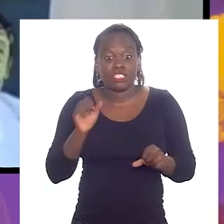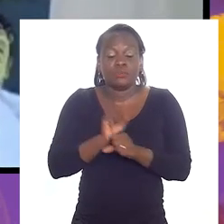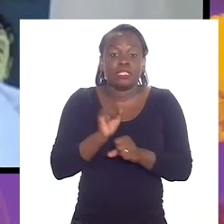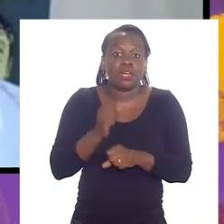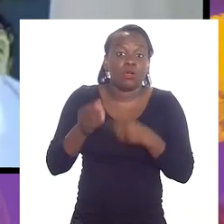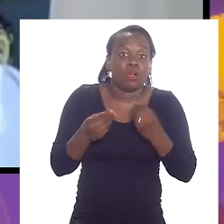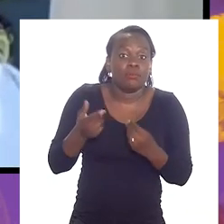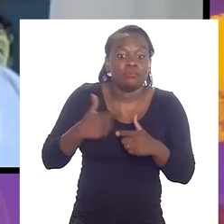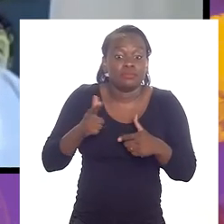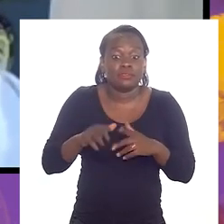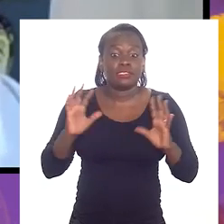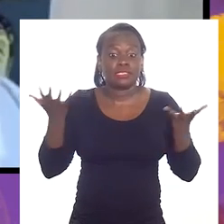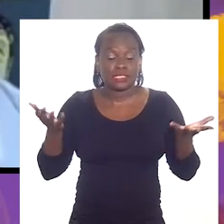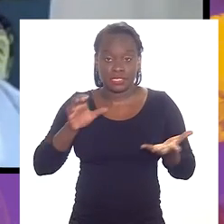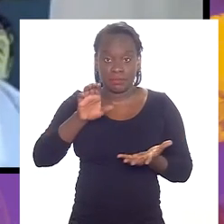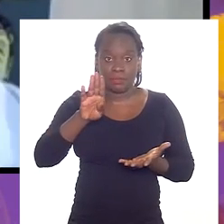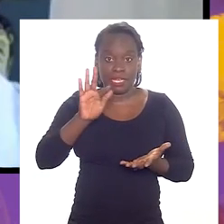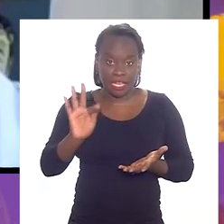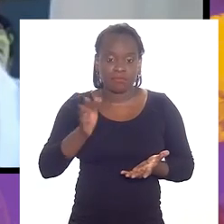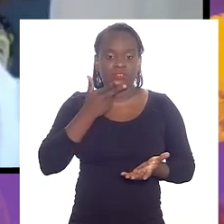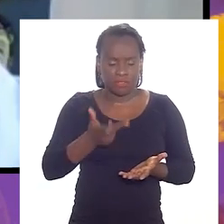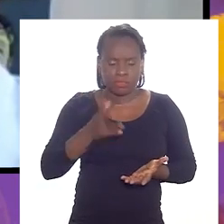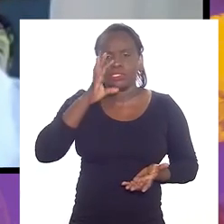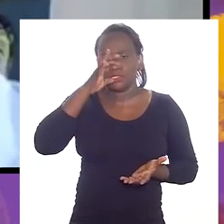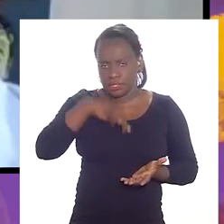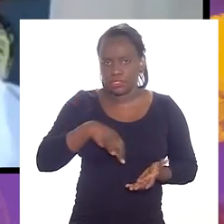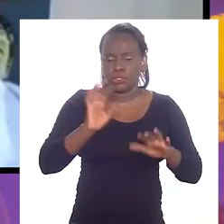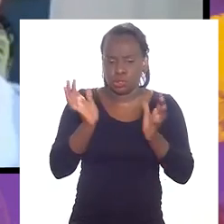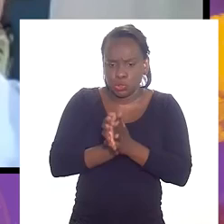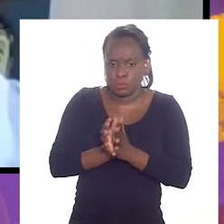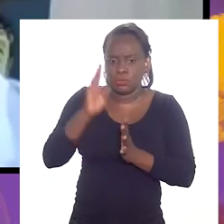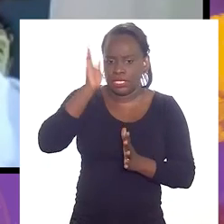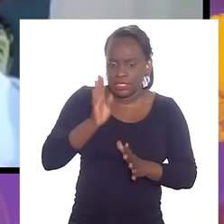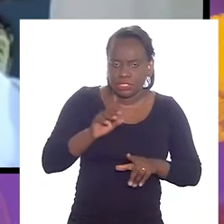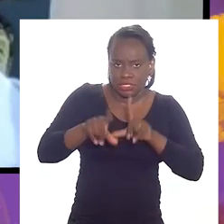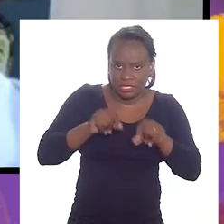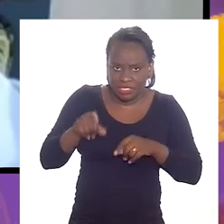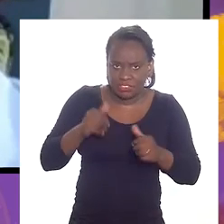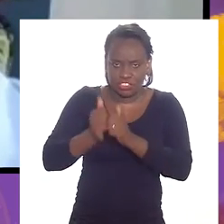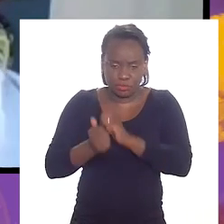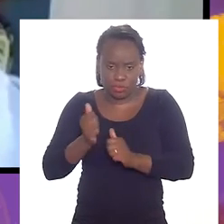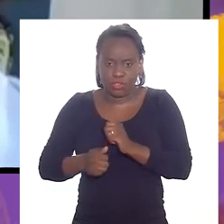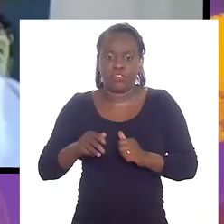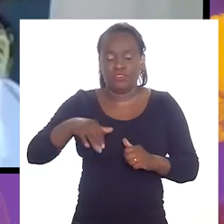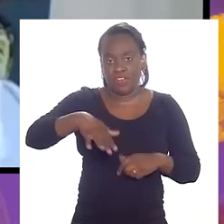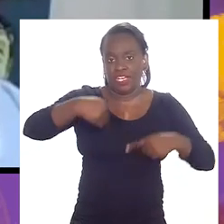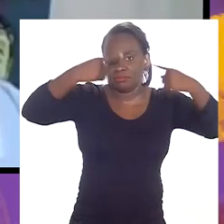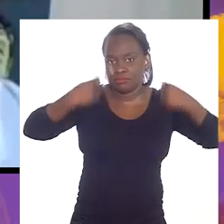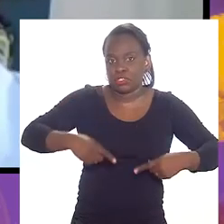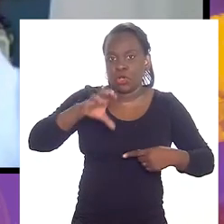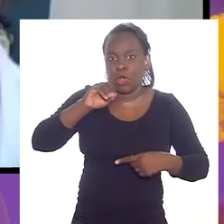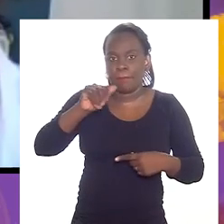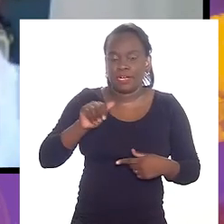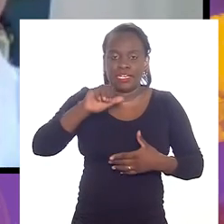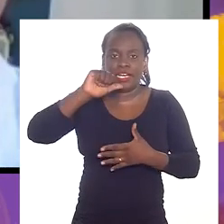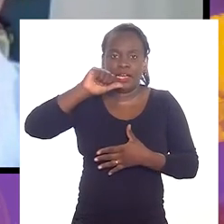aguardar como vai ficar essa situação em que e da Seleção Brasileira né que a seleção que vai disputar